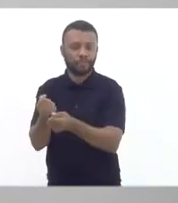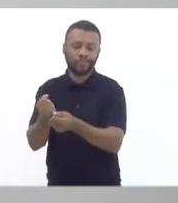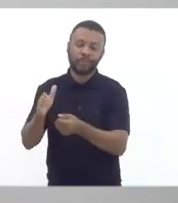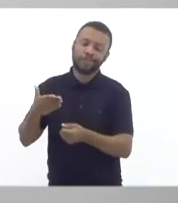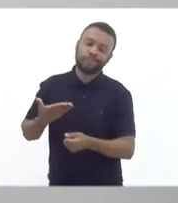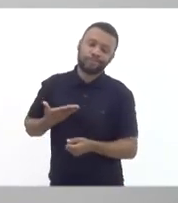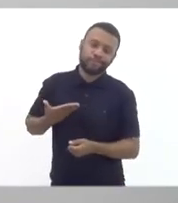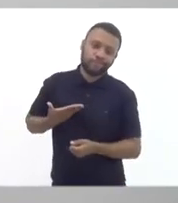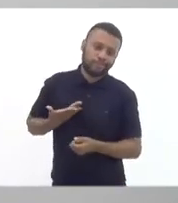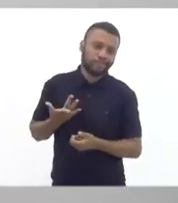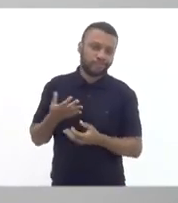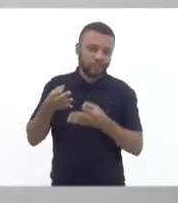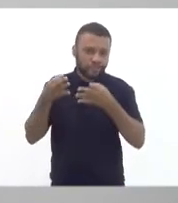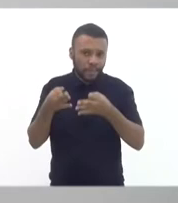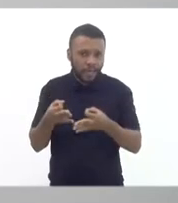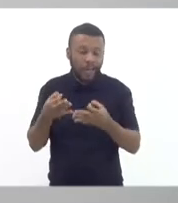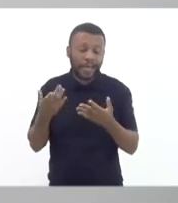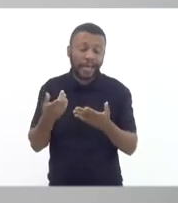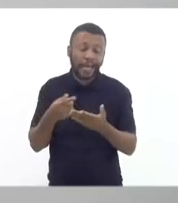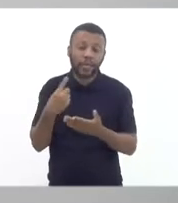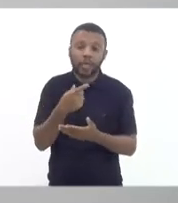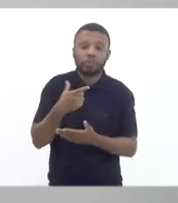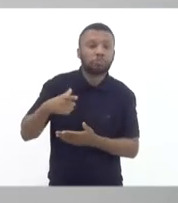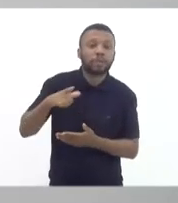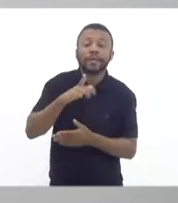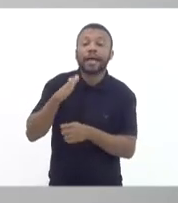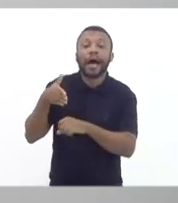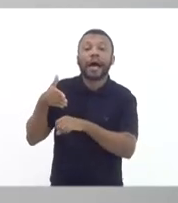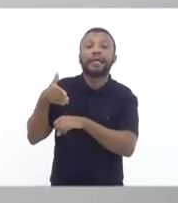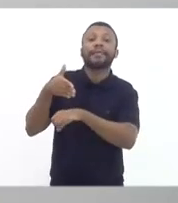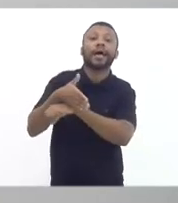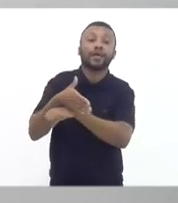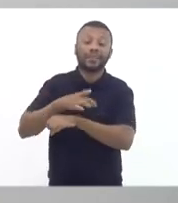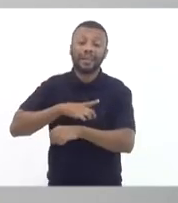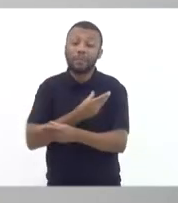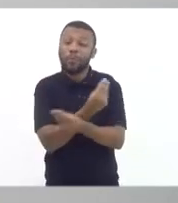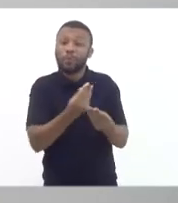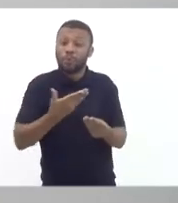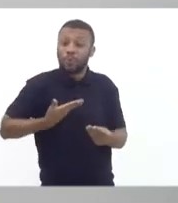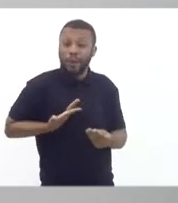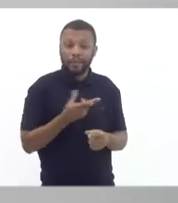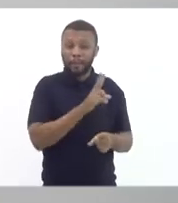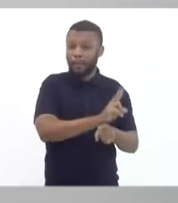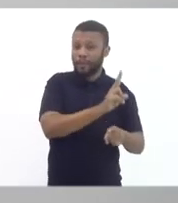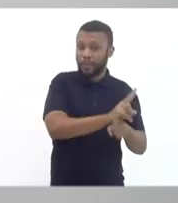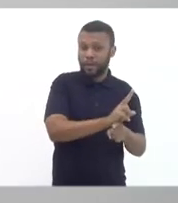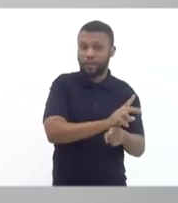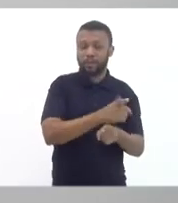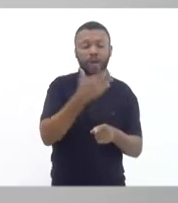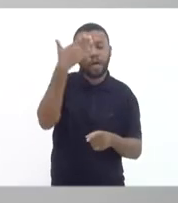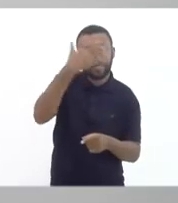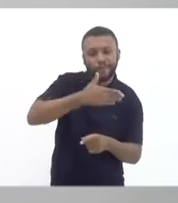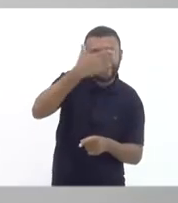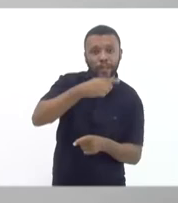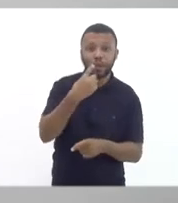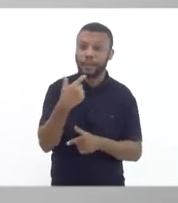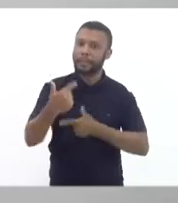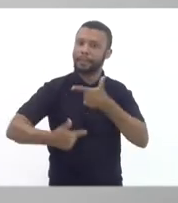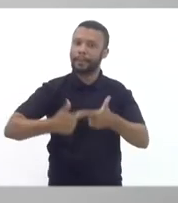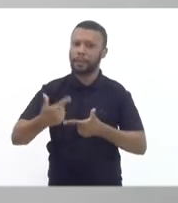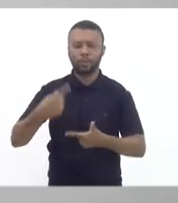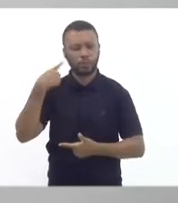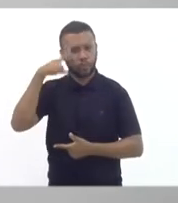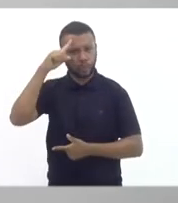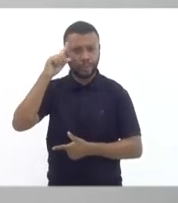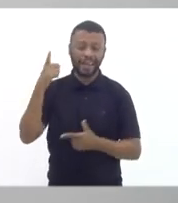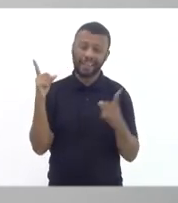vê, e não tem esse acesso a vocês, né? Isso é muito importante para todos nós. Nós que somos protetores do dia a dia, nós não temos esse